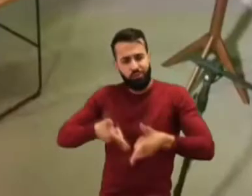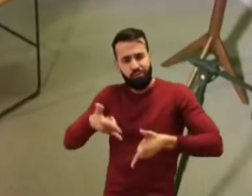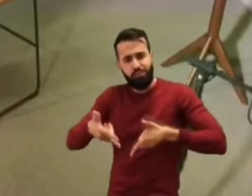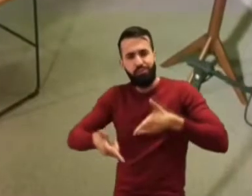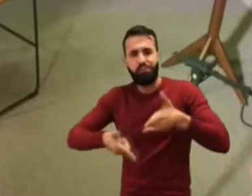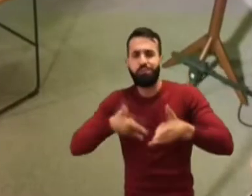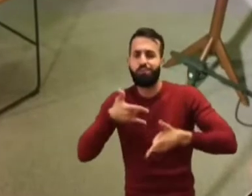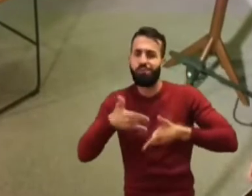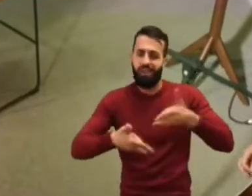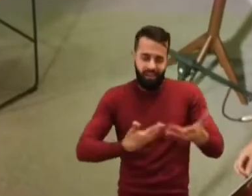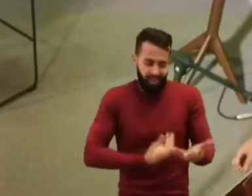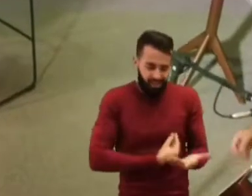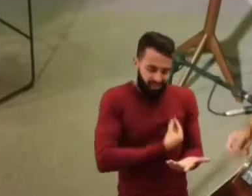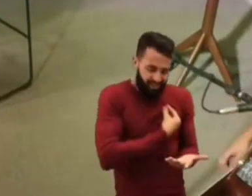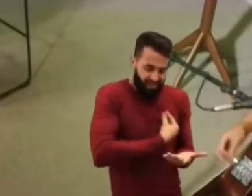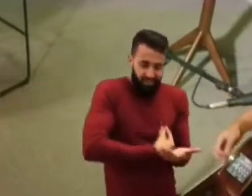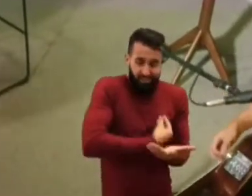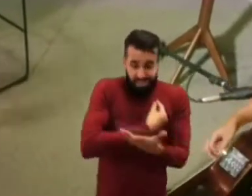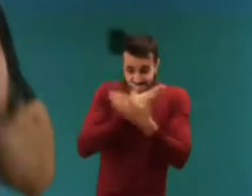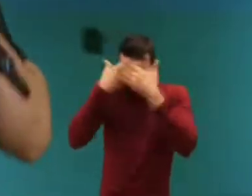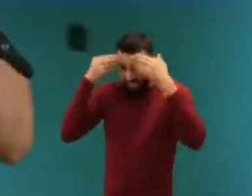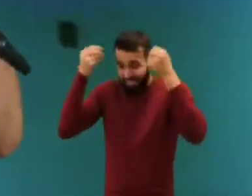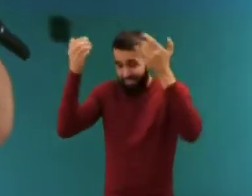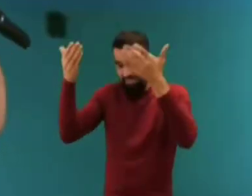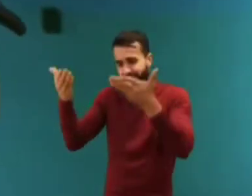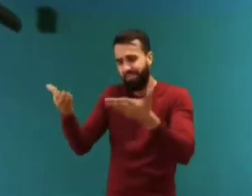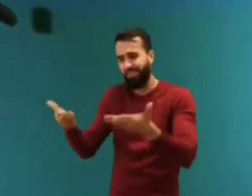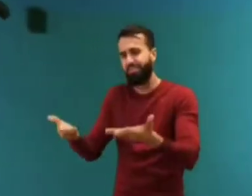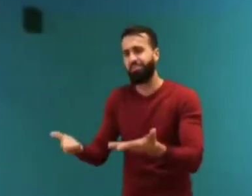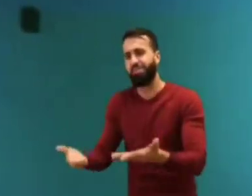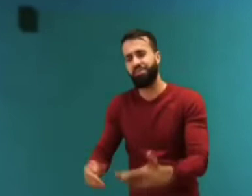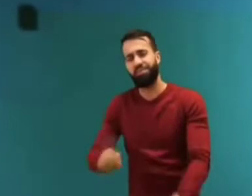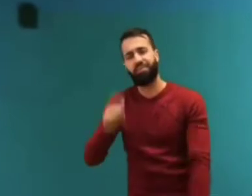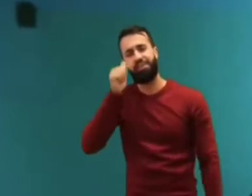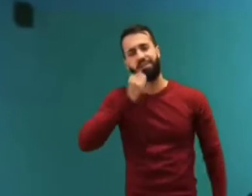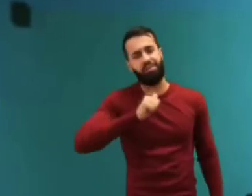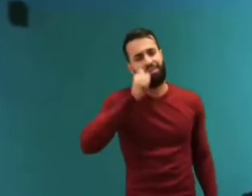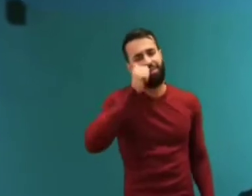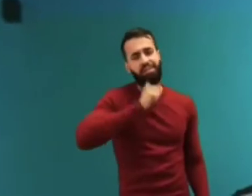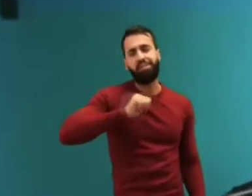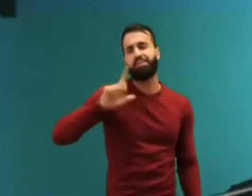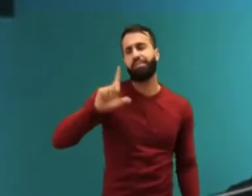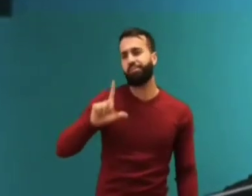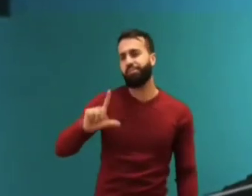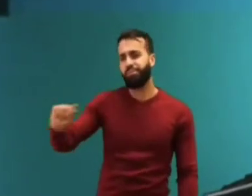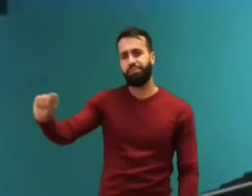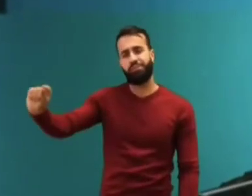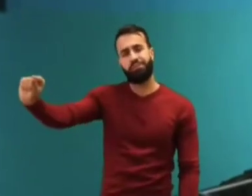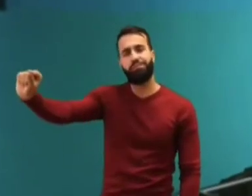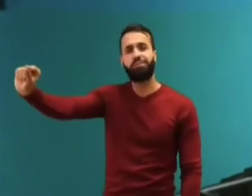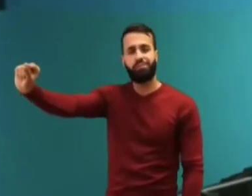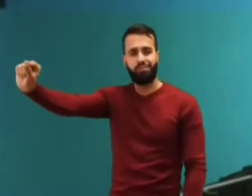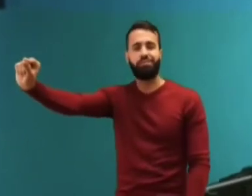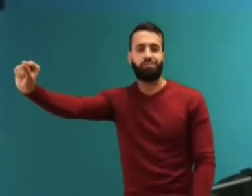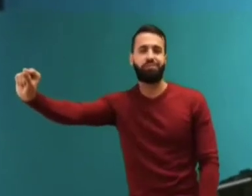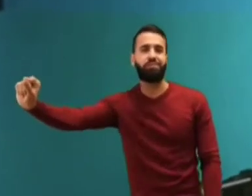de uma vida, minha estrela perdida.